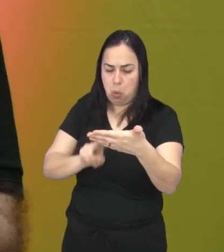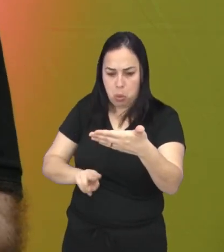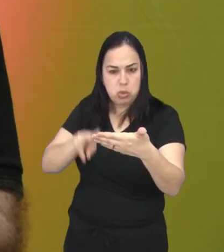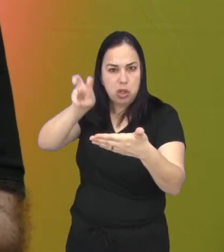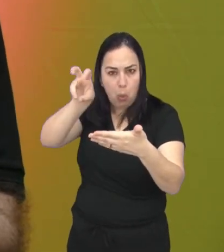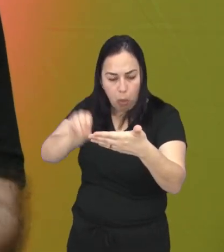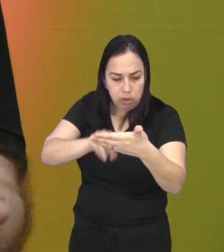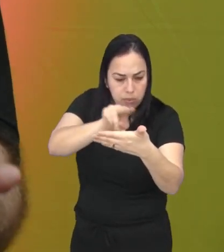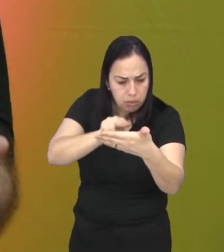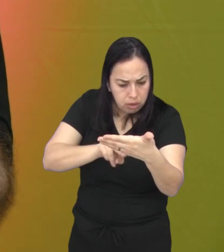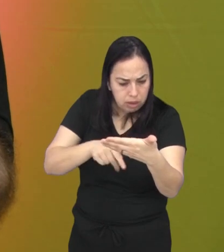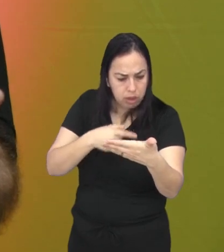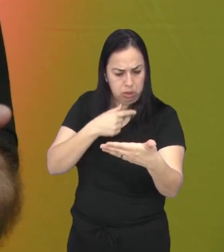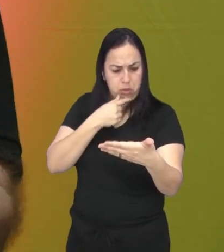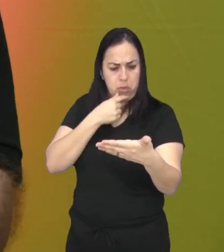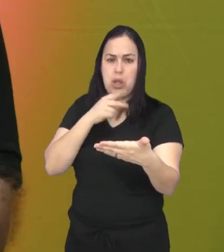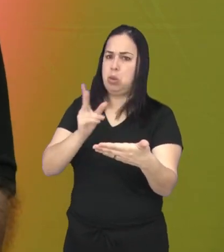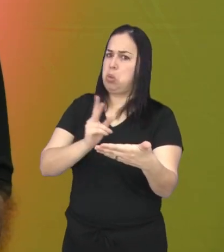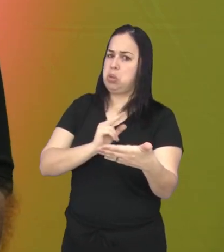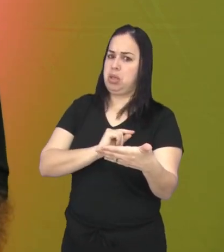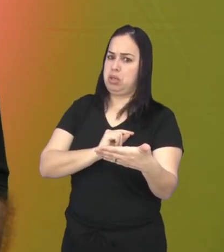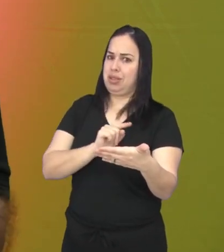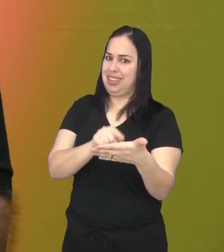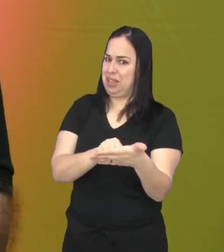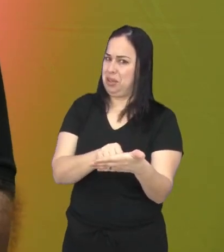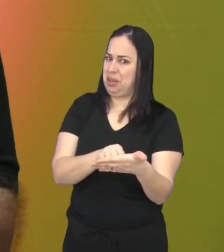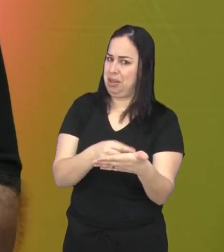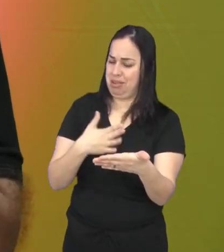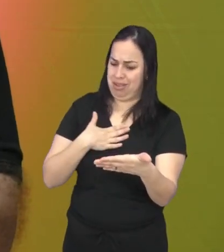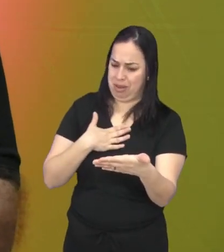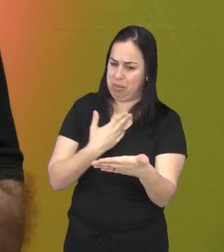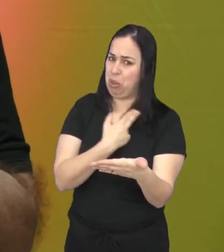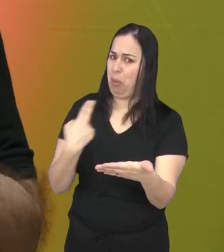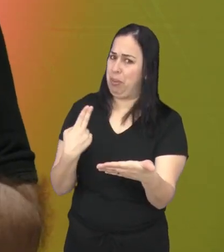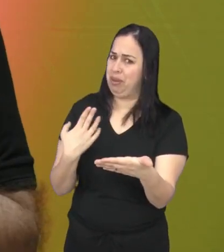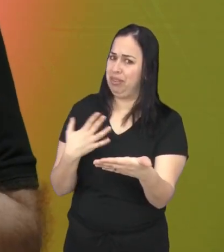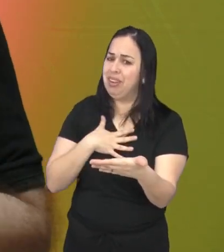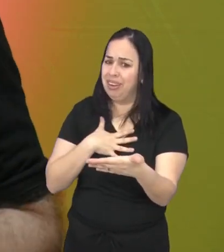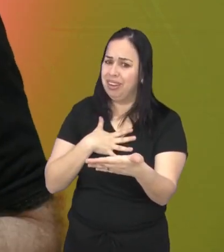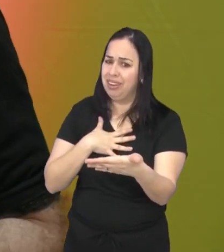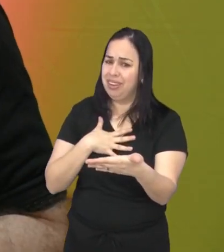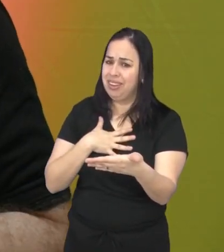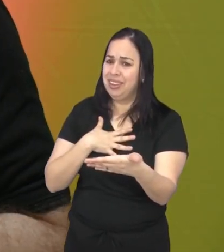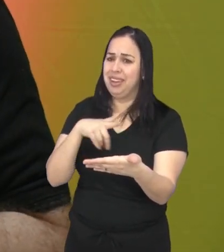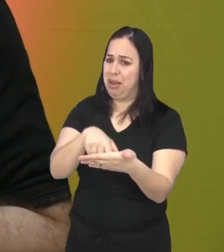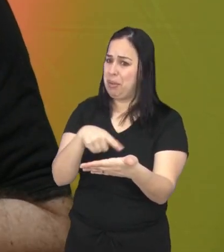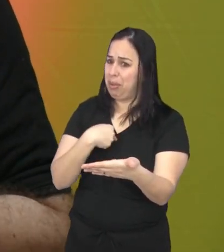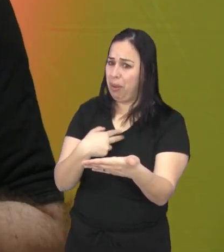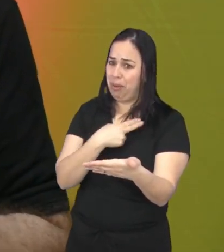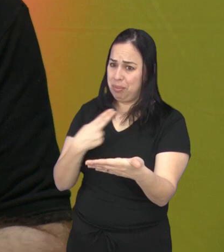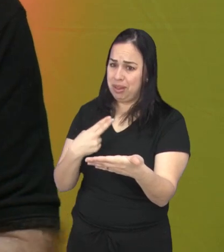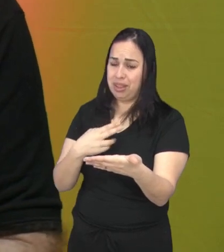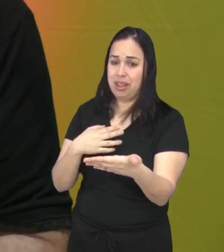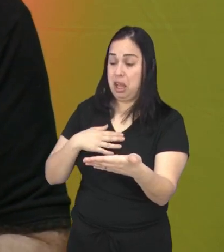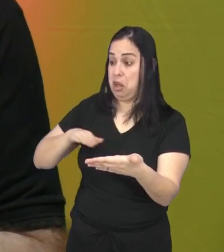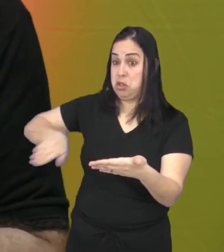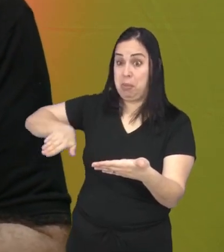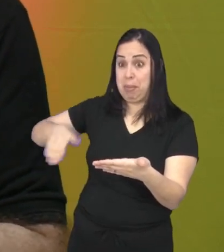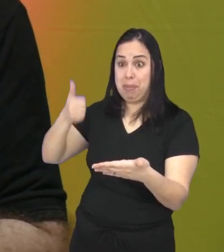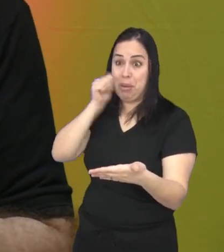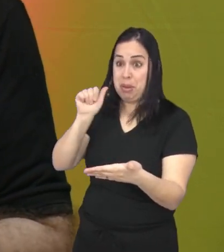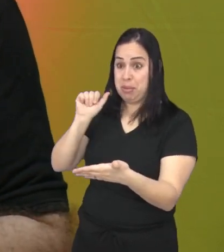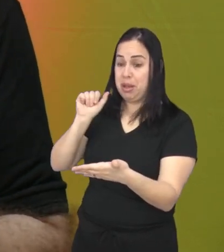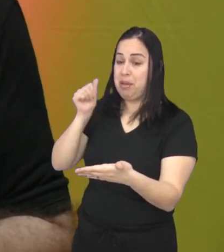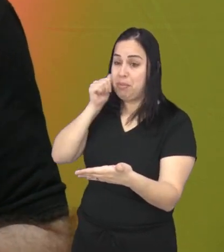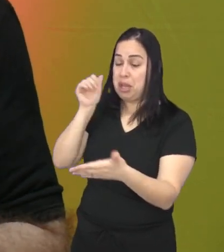lá. Opa, isso aqui sou Joe. E aqui tava lá nosso nome e tudo. Aí acordei minha esposa e falei,